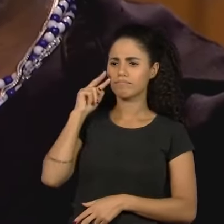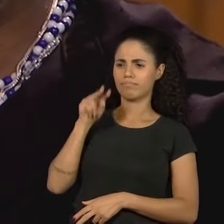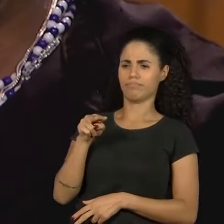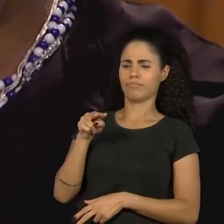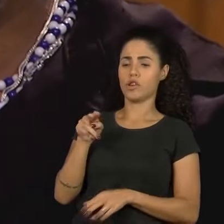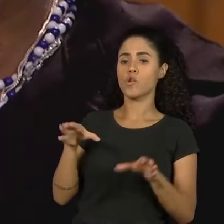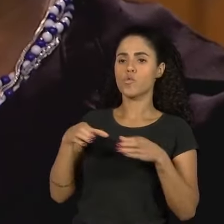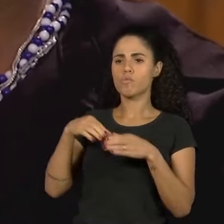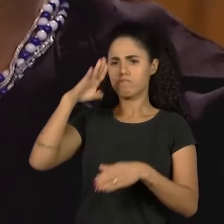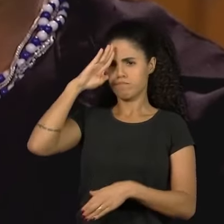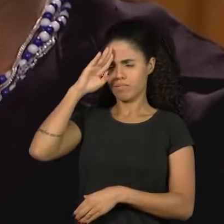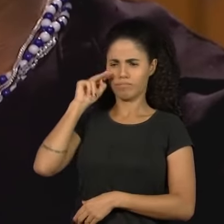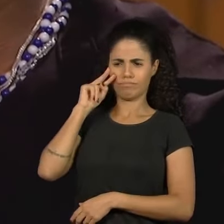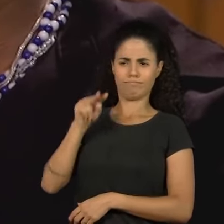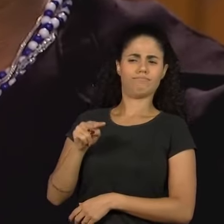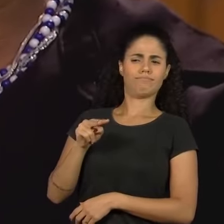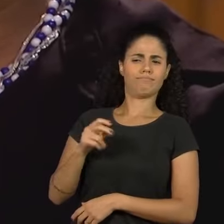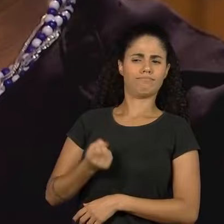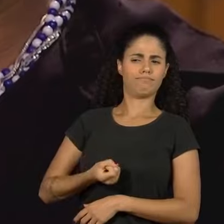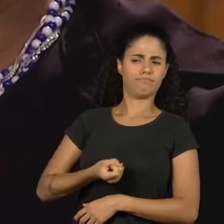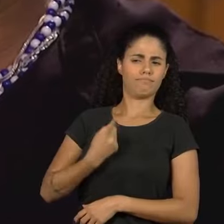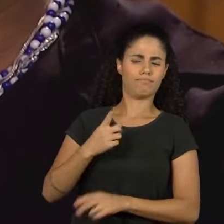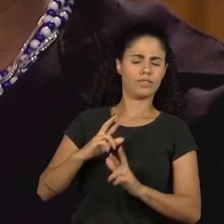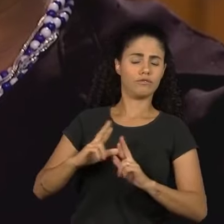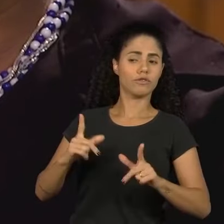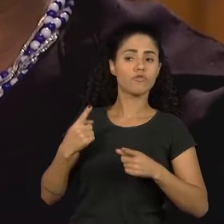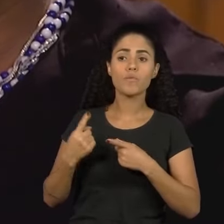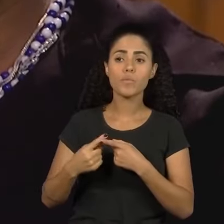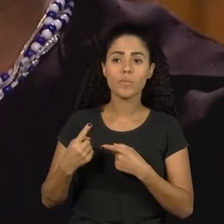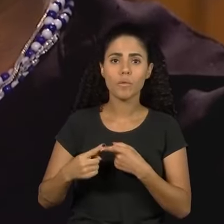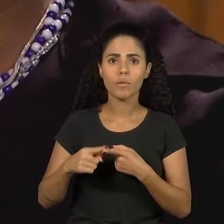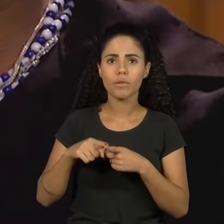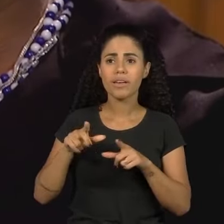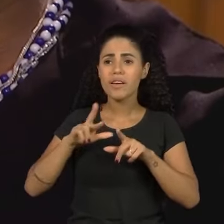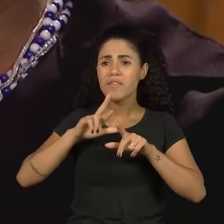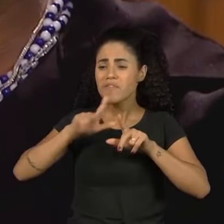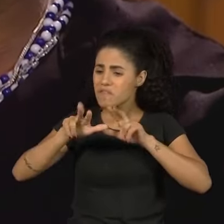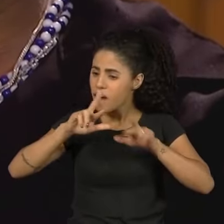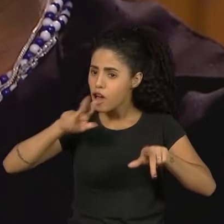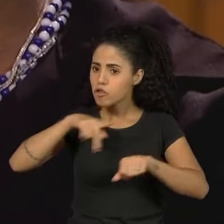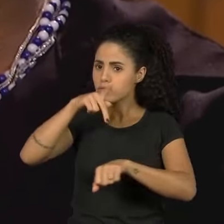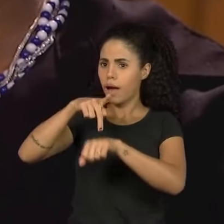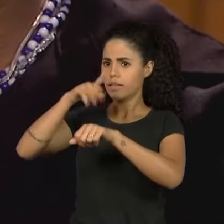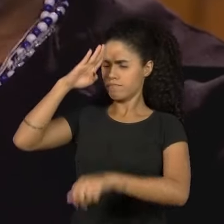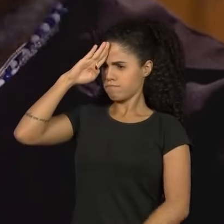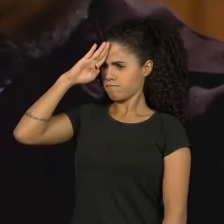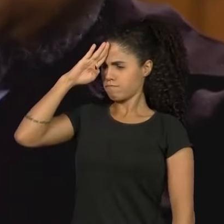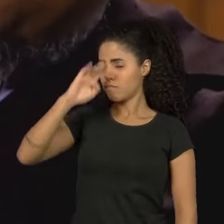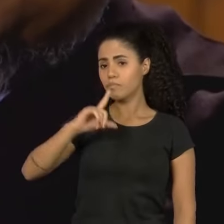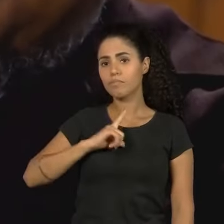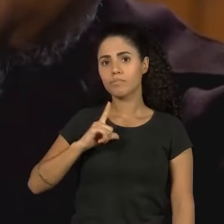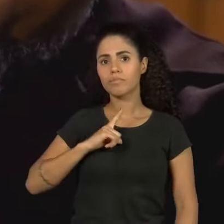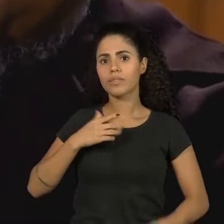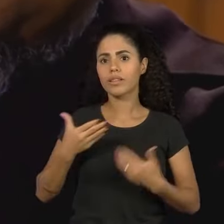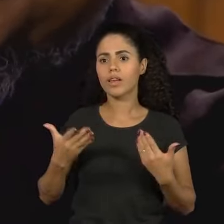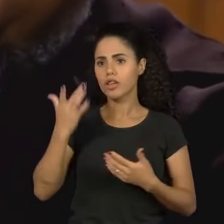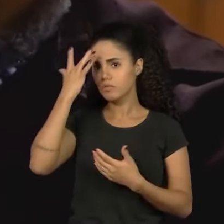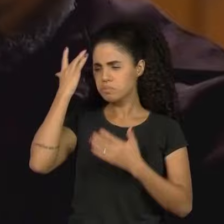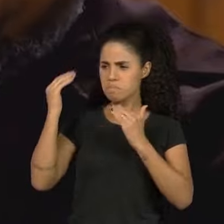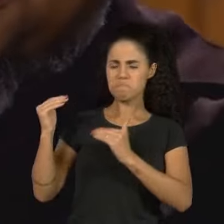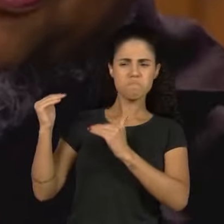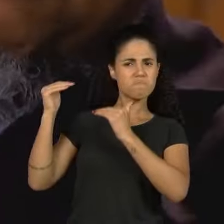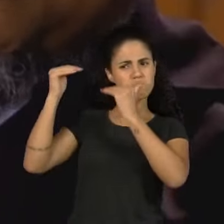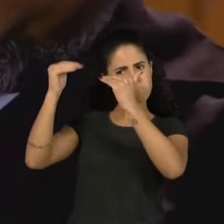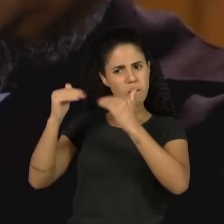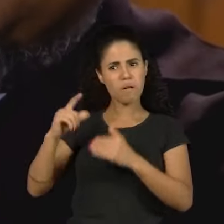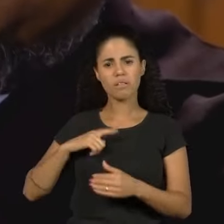militares assim muito louco né tipo eh em vários países os militares pô sendo ali os caras que não sei